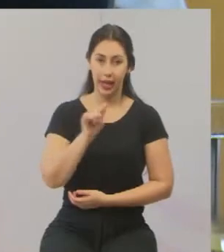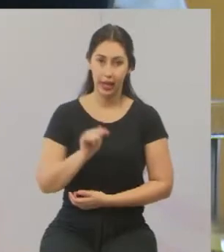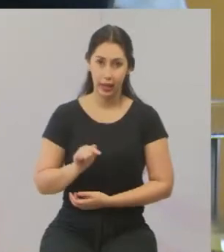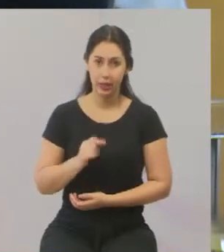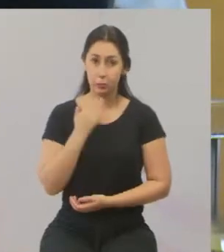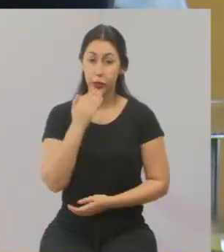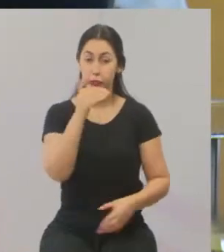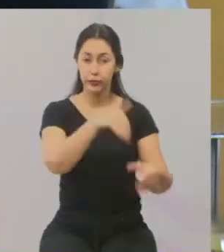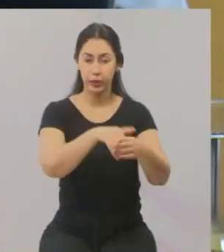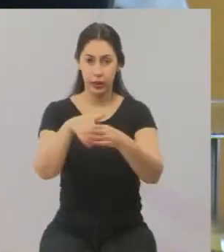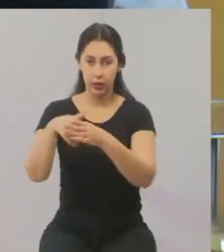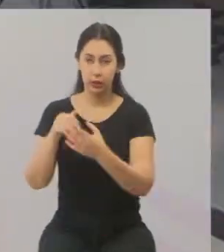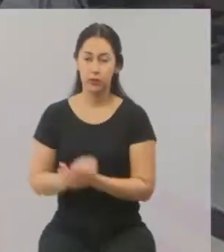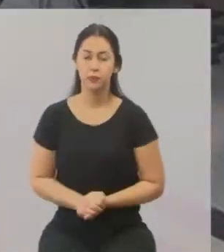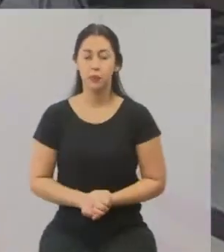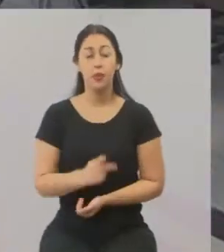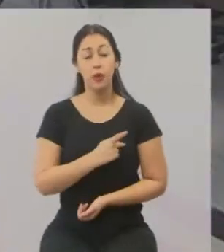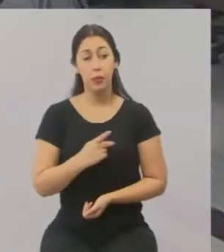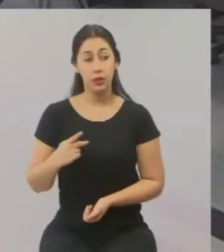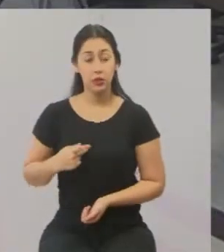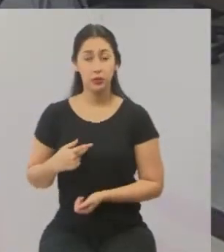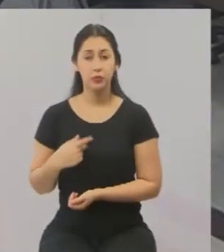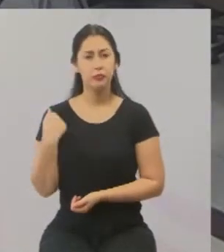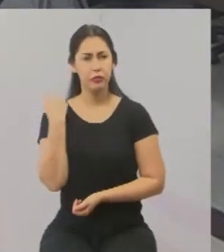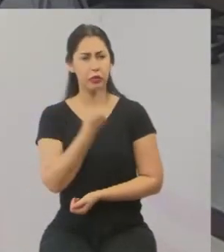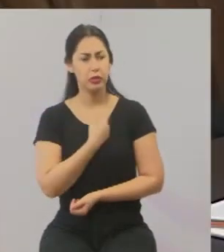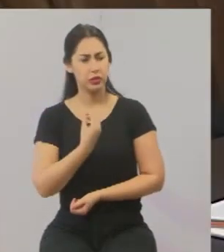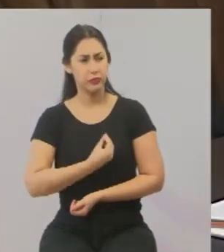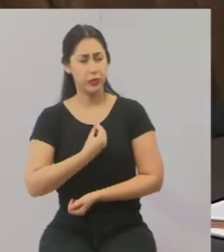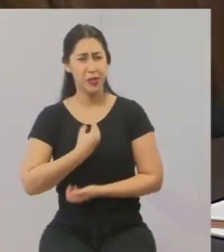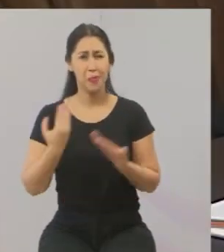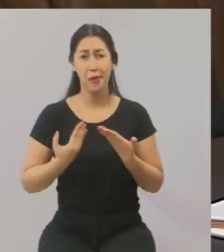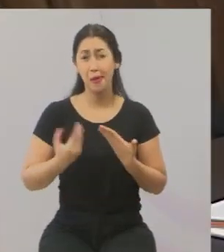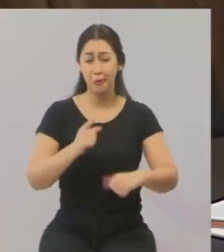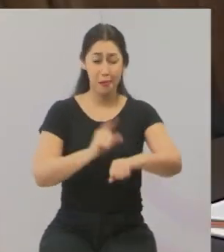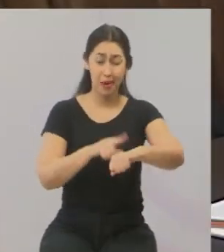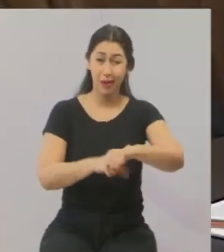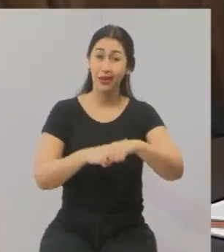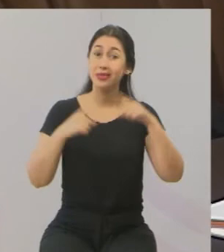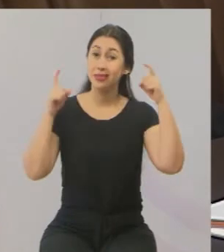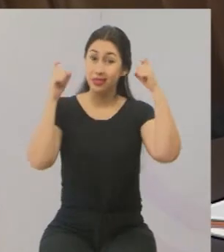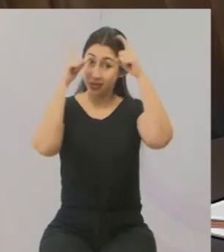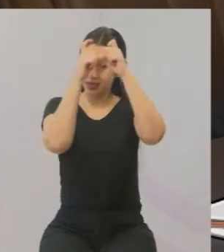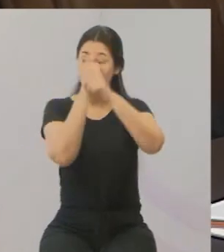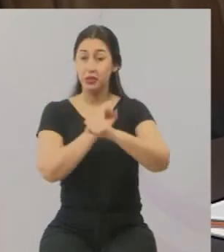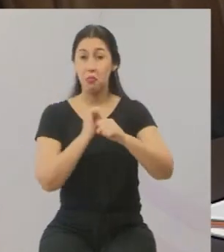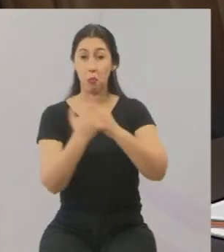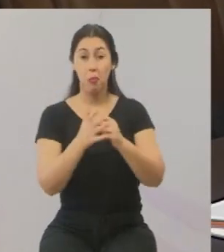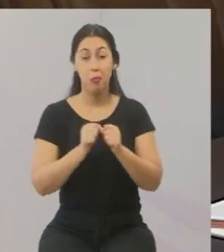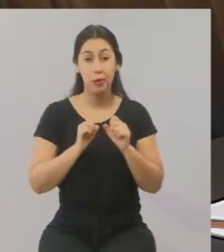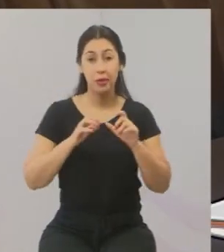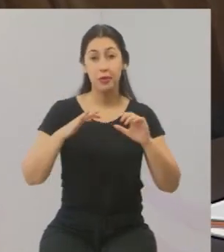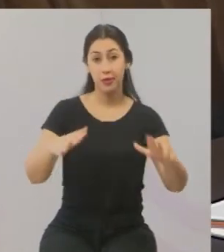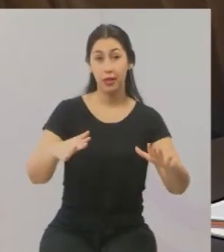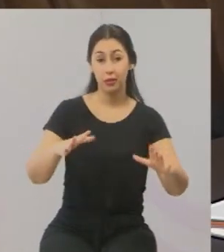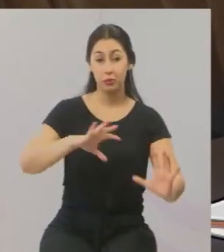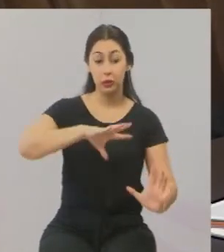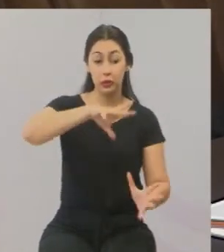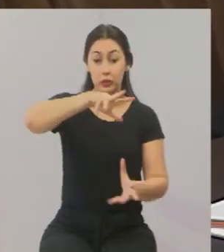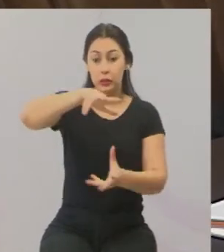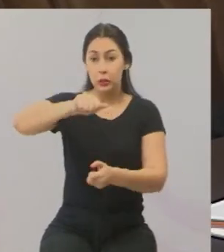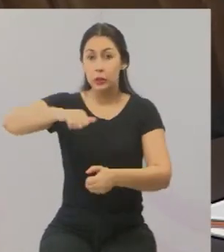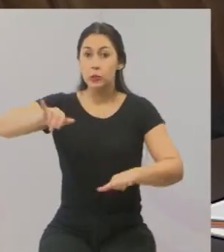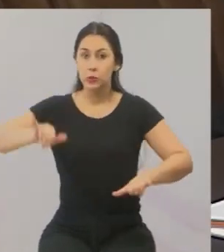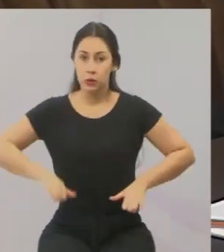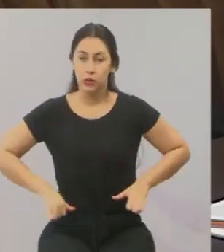votação. Senhor presidente, nós vivemos aí um momento muito difícil com a pandemia que o mundo enfrenta,